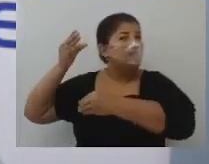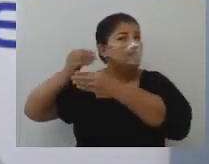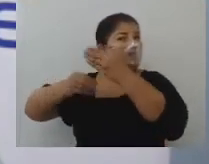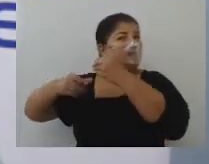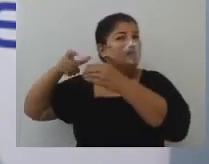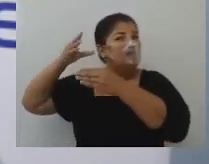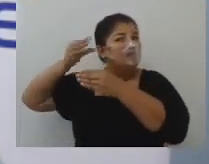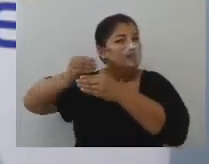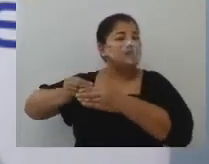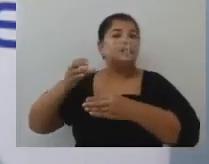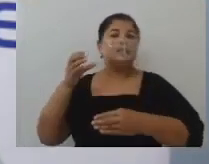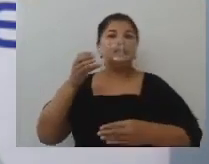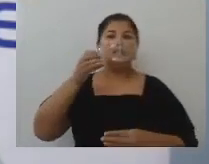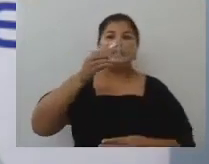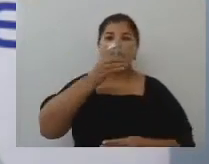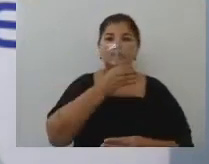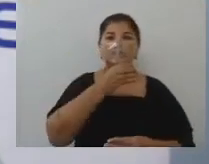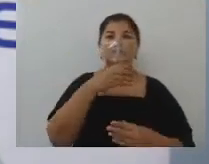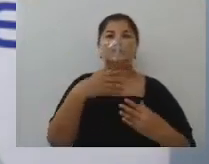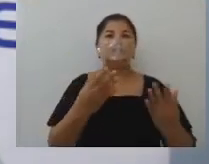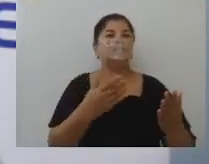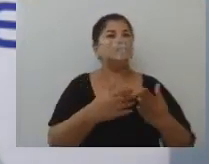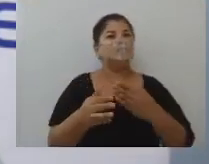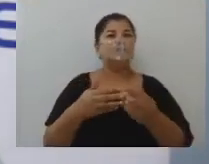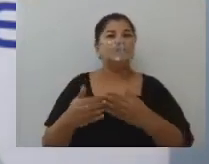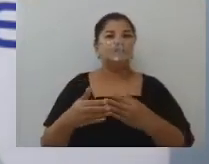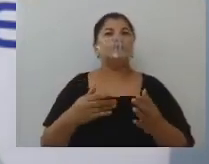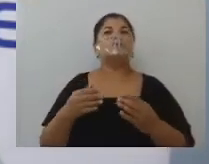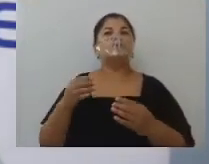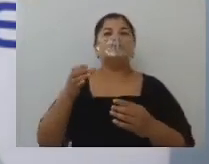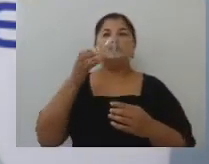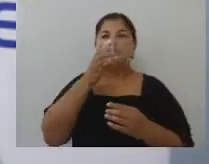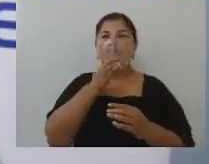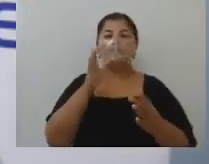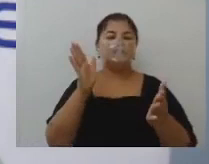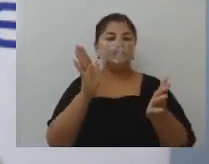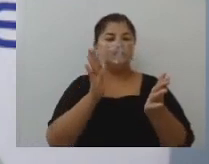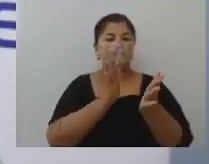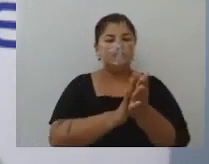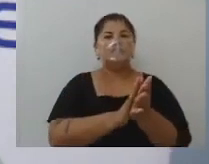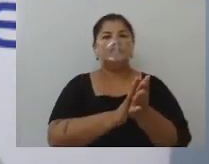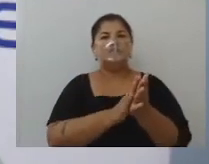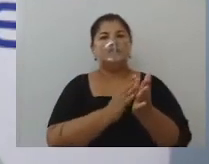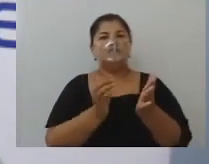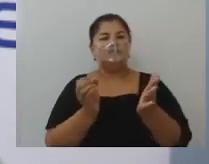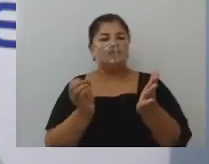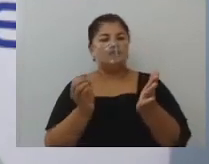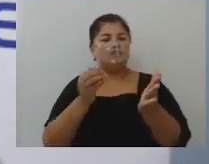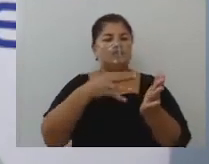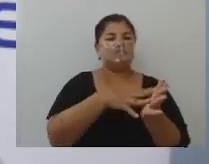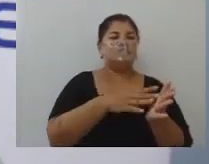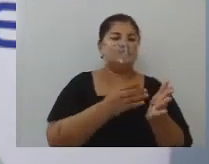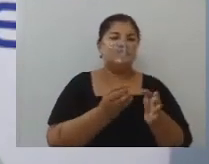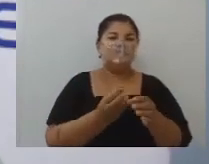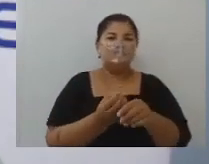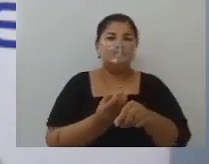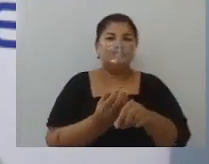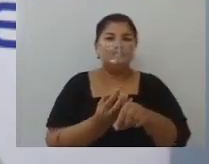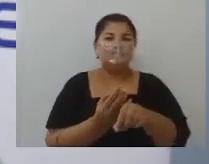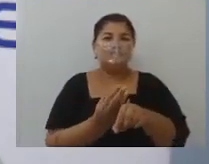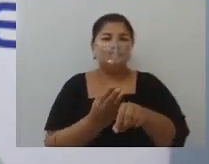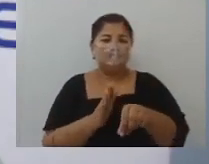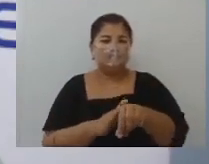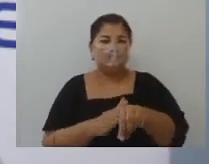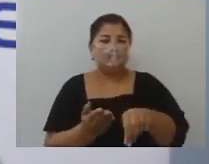é? Qualquer fonte térmica, aí vai queimar de fora para dentro da sua pele. Feito